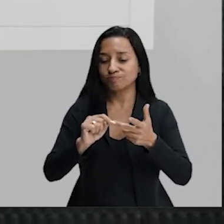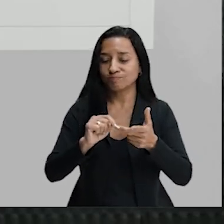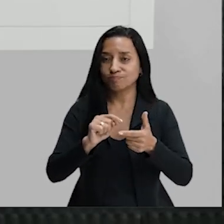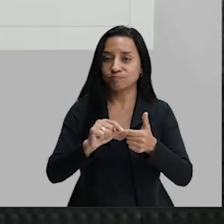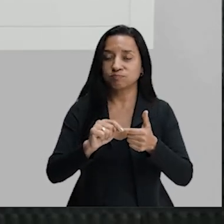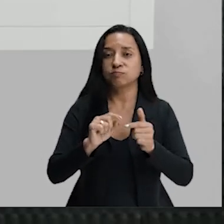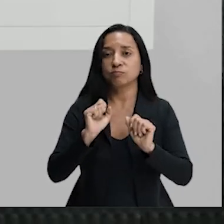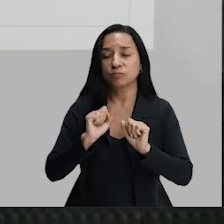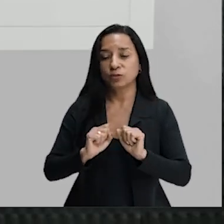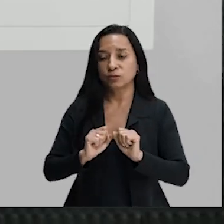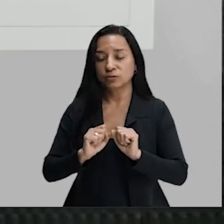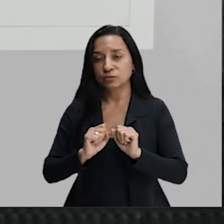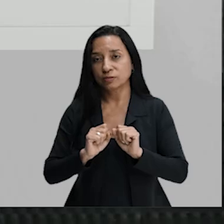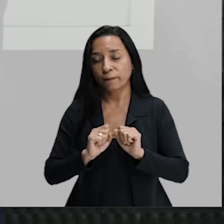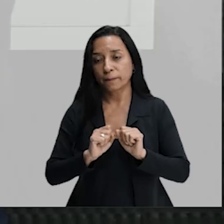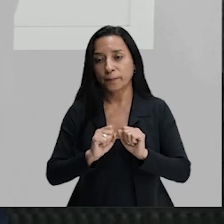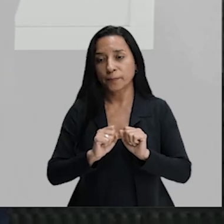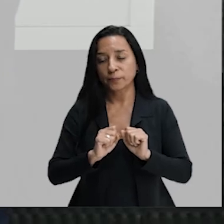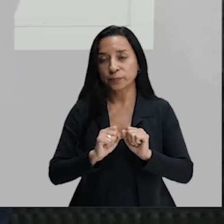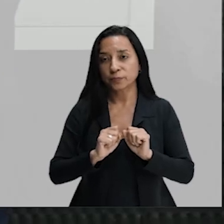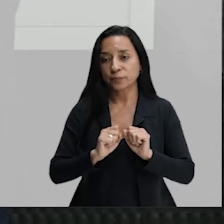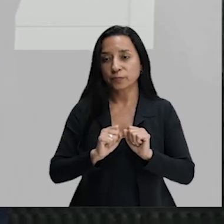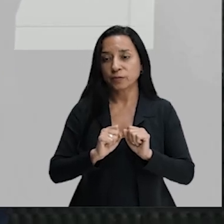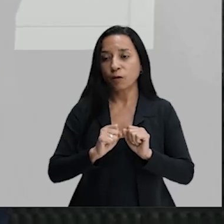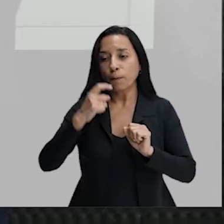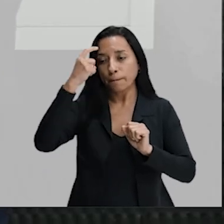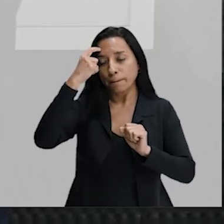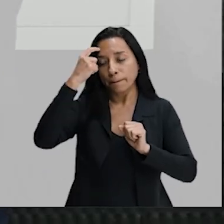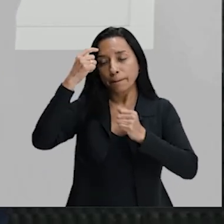enumerar, certo? Tanto no pensamento,